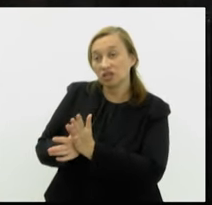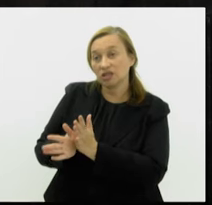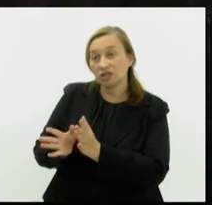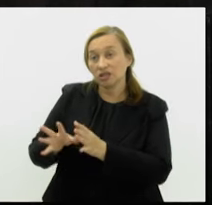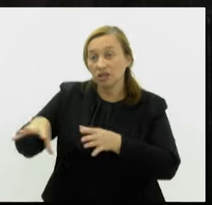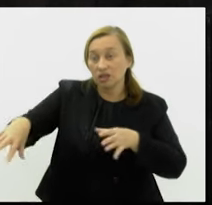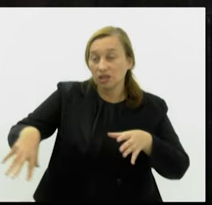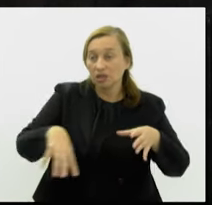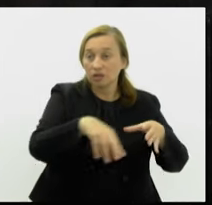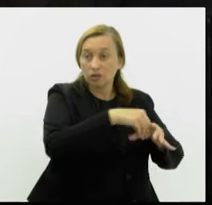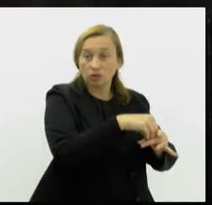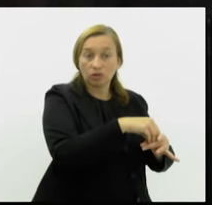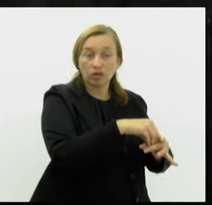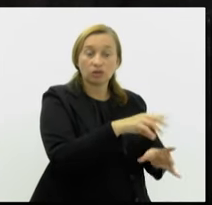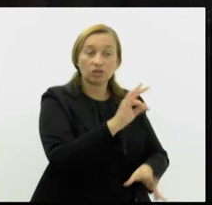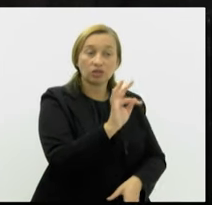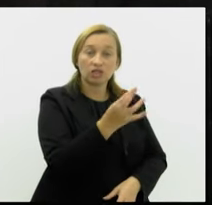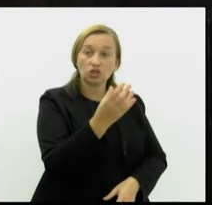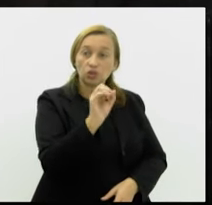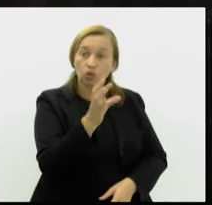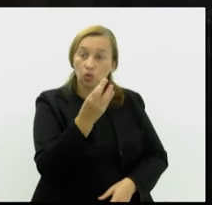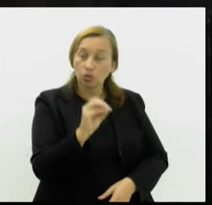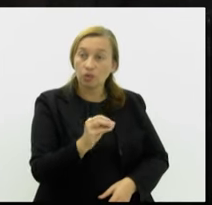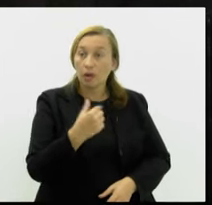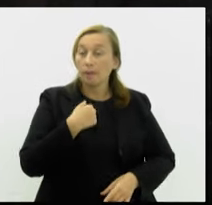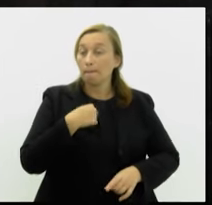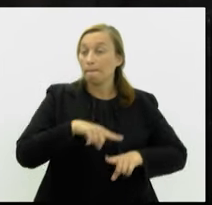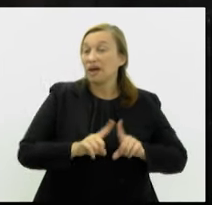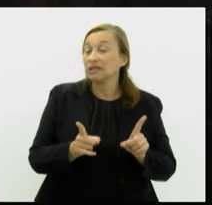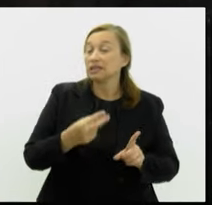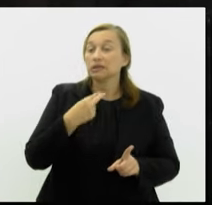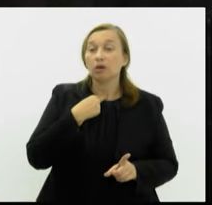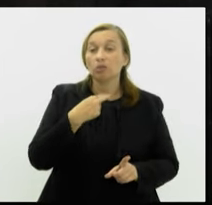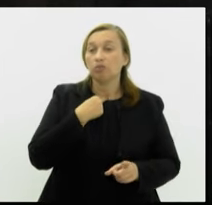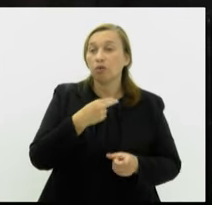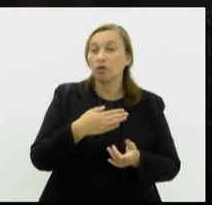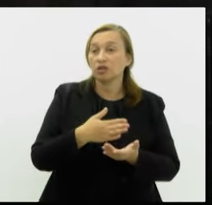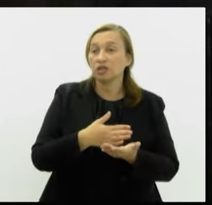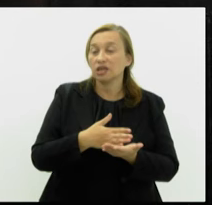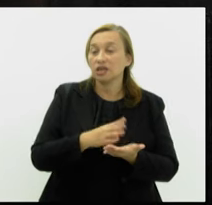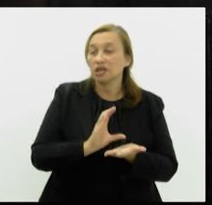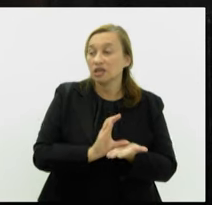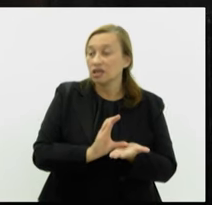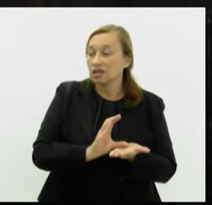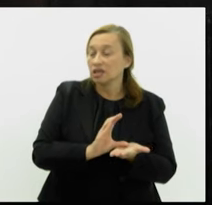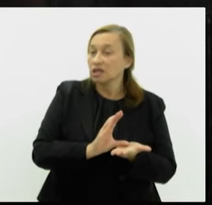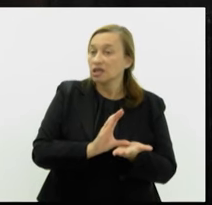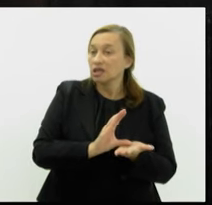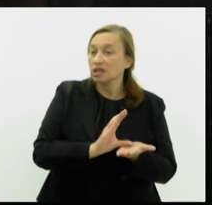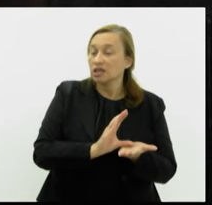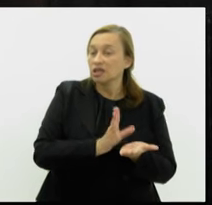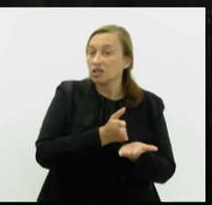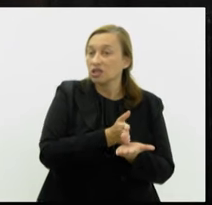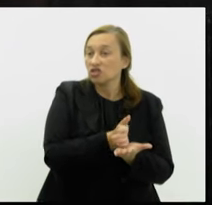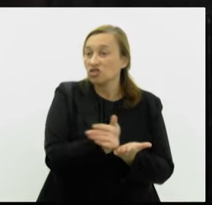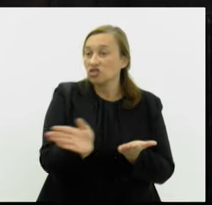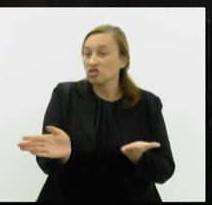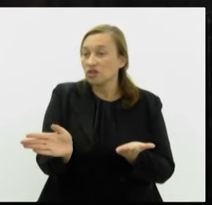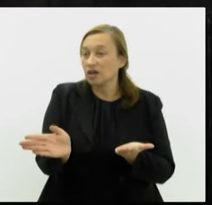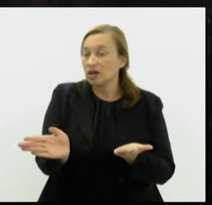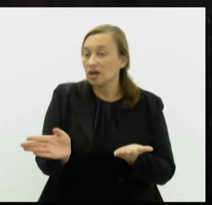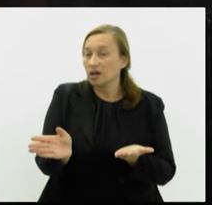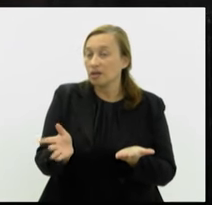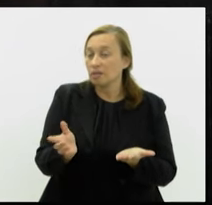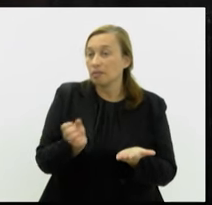tesouro. Só que tem que não pode desviar para outras fontes, porque se desviar